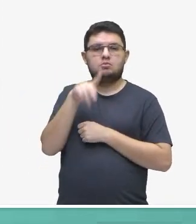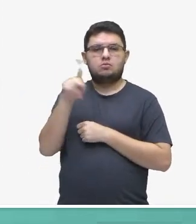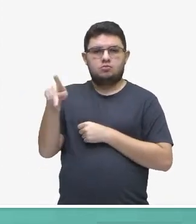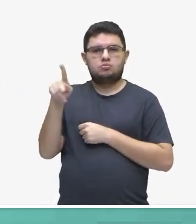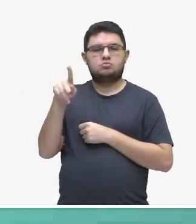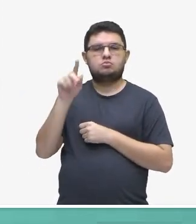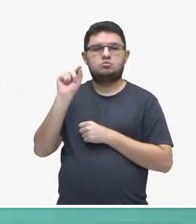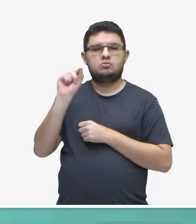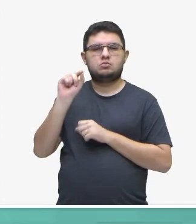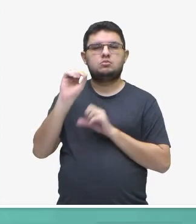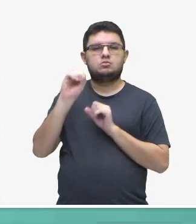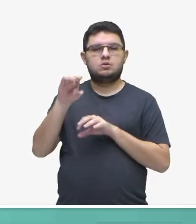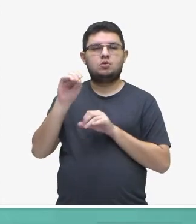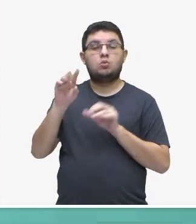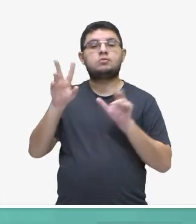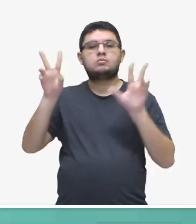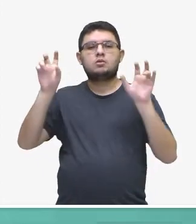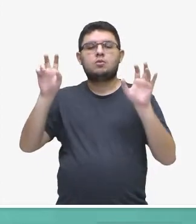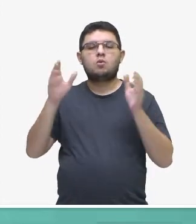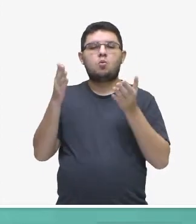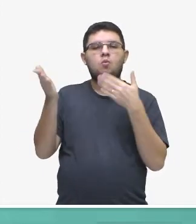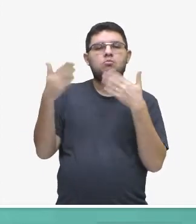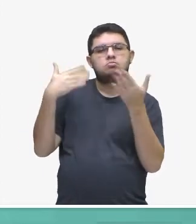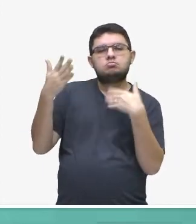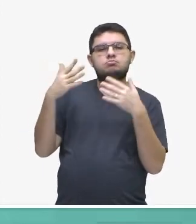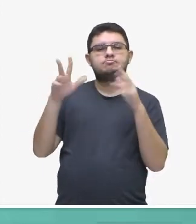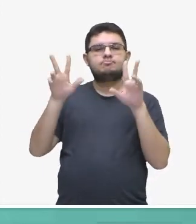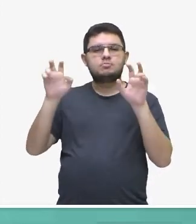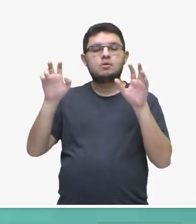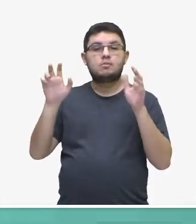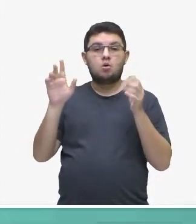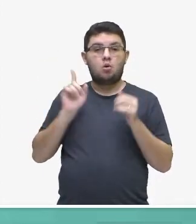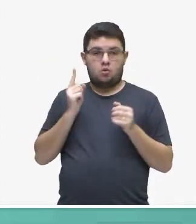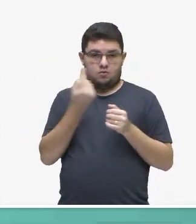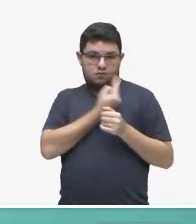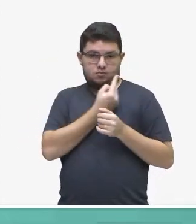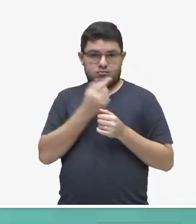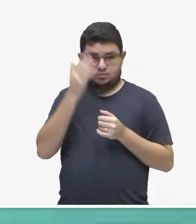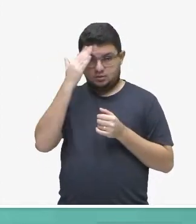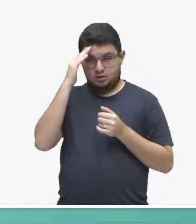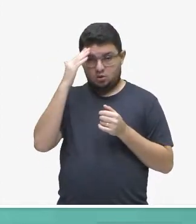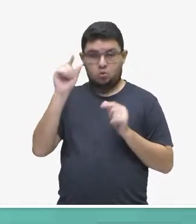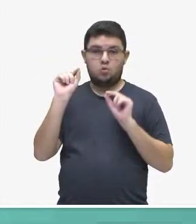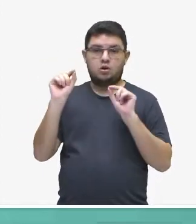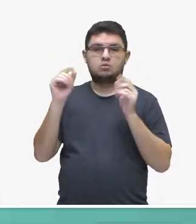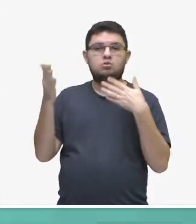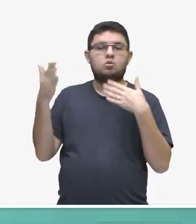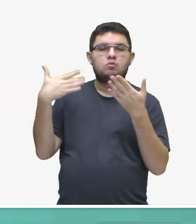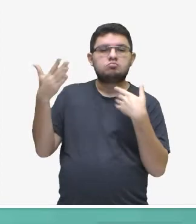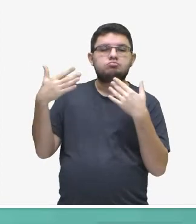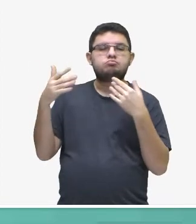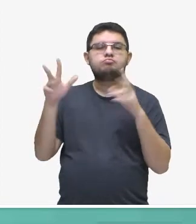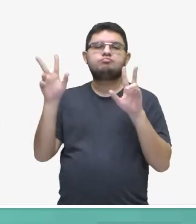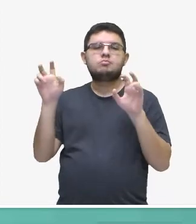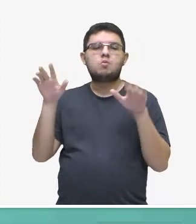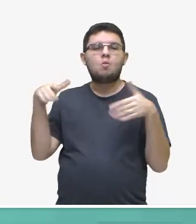estavam conversando sobre alguma coisa. Nós vamos entender o que os personagens estavam conversando